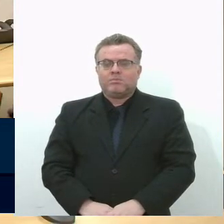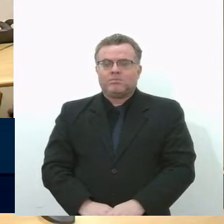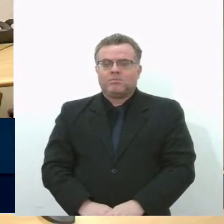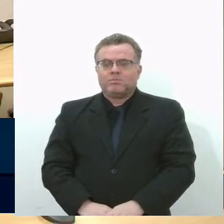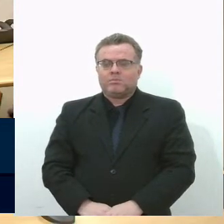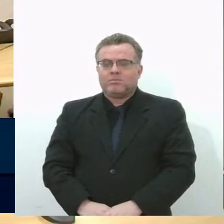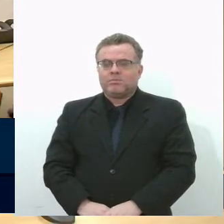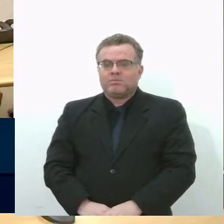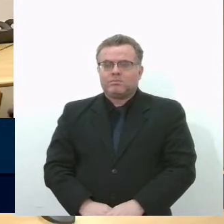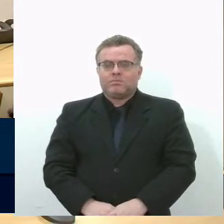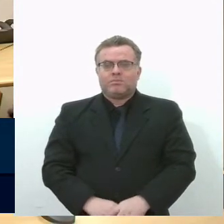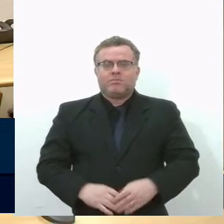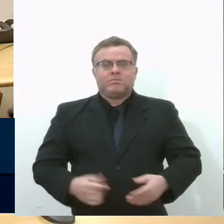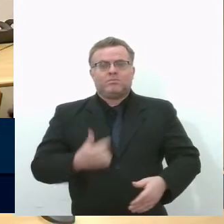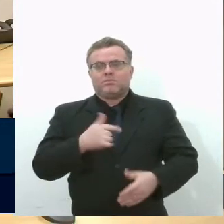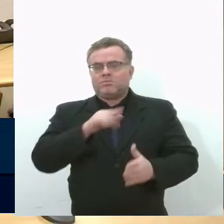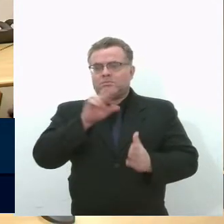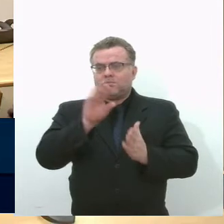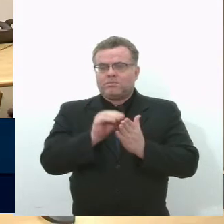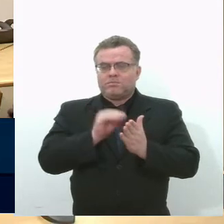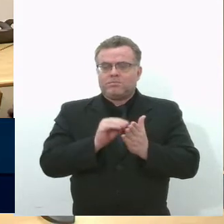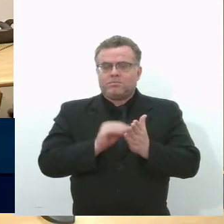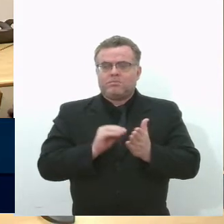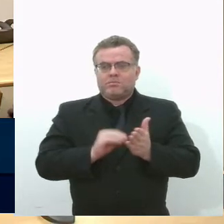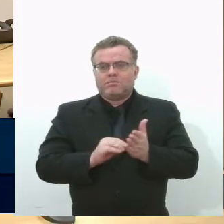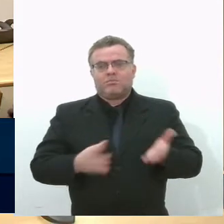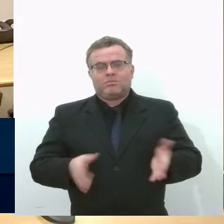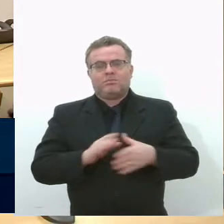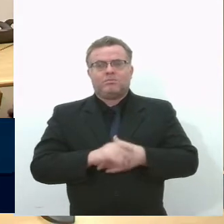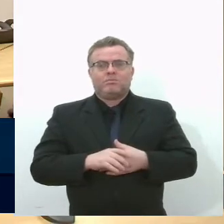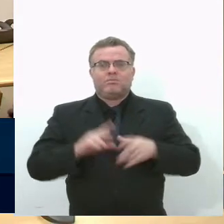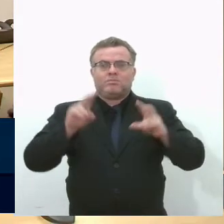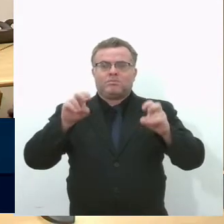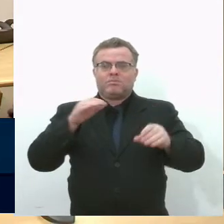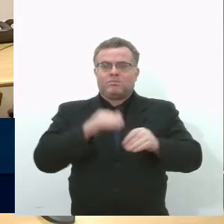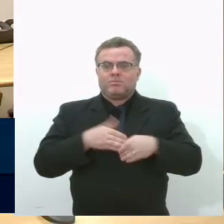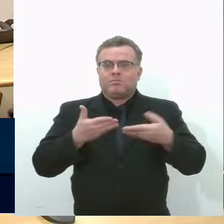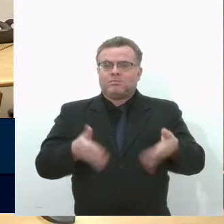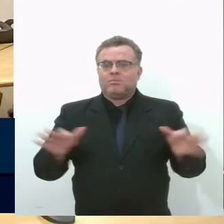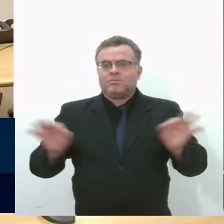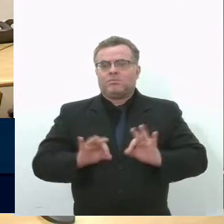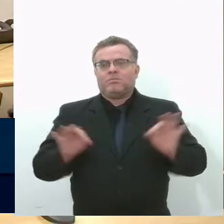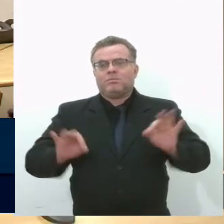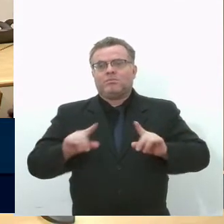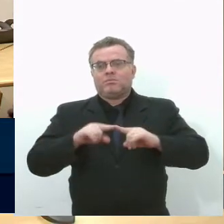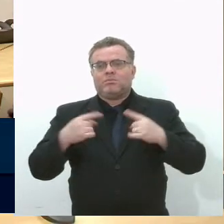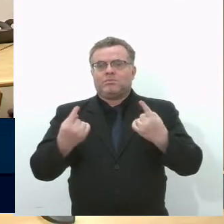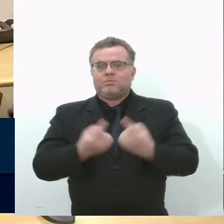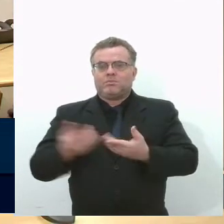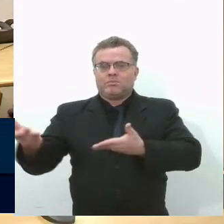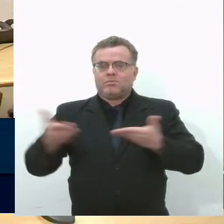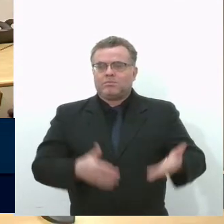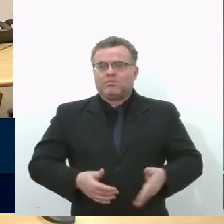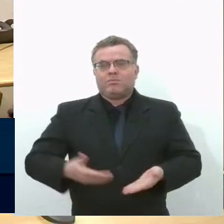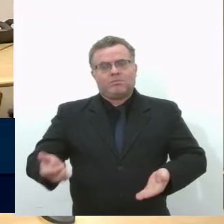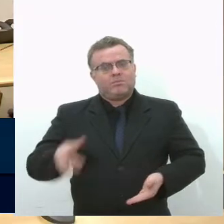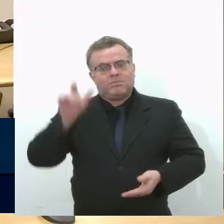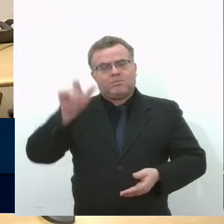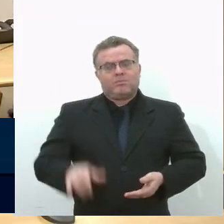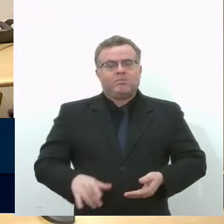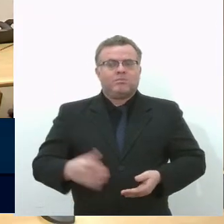Não havendo mais deputados, espírito, passaremos para a ordem do dia na matéria a ser deliberada, passaremos para o grande expediente com a palavra do deputado Zezinho